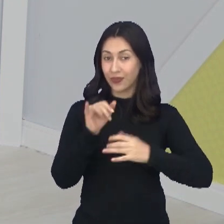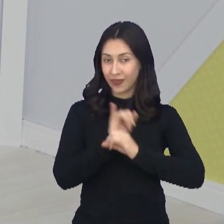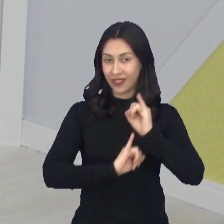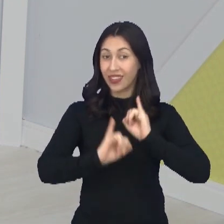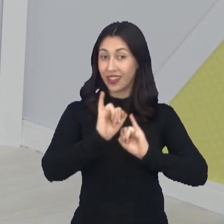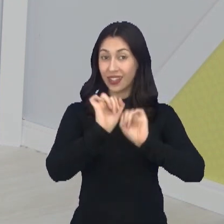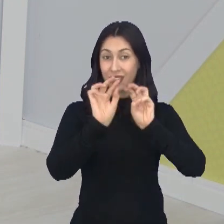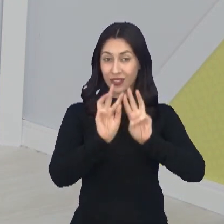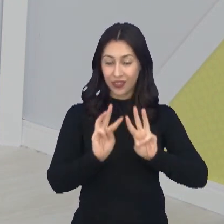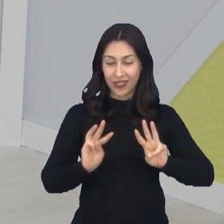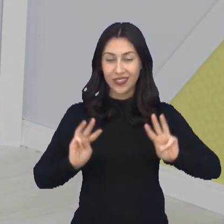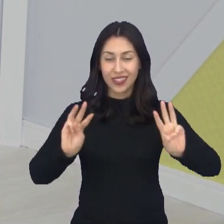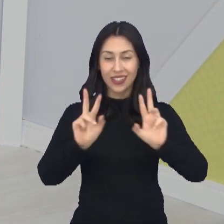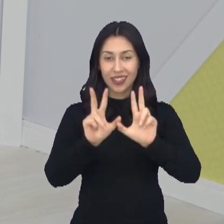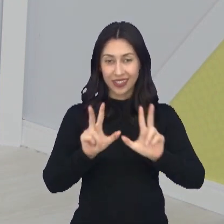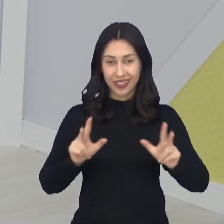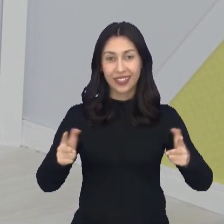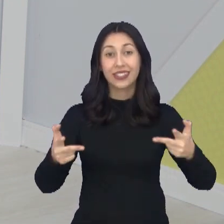em